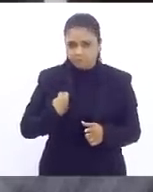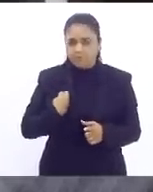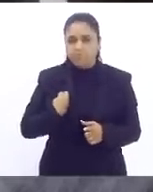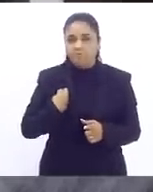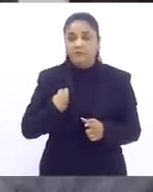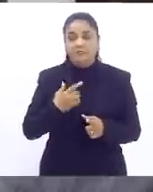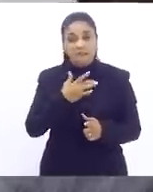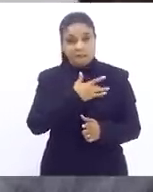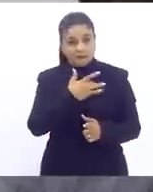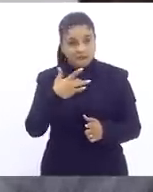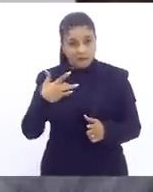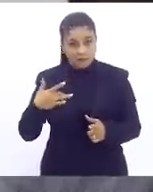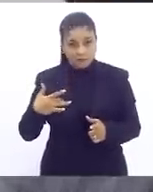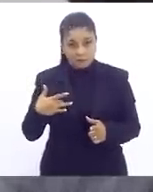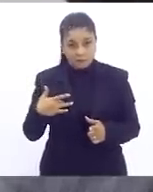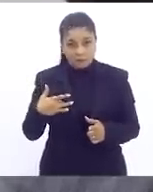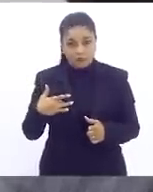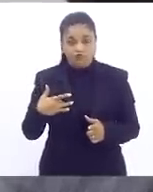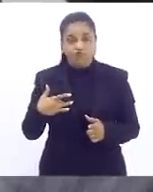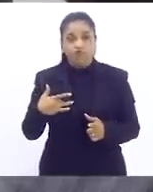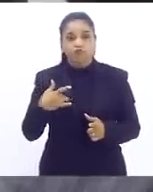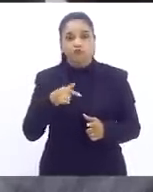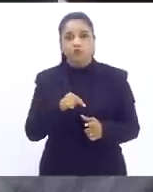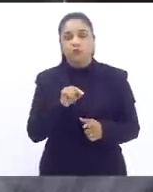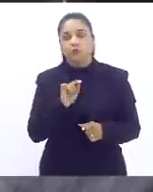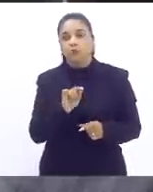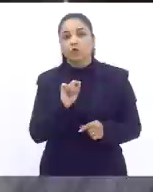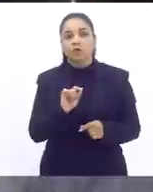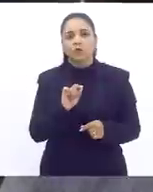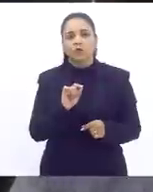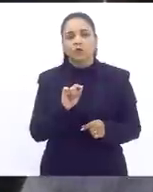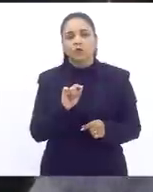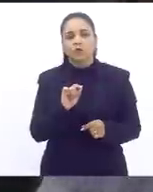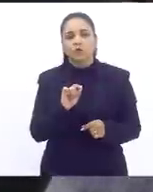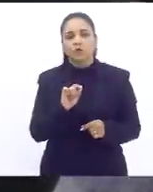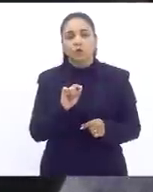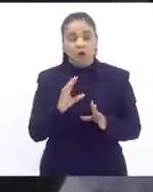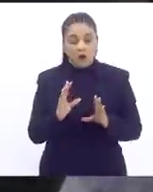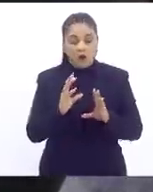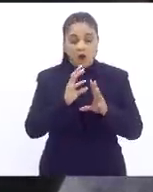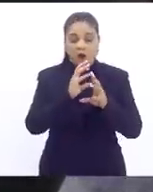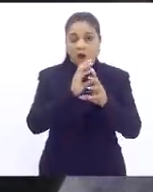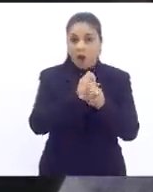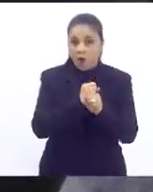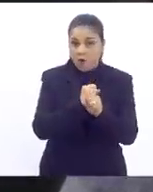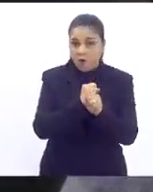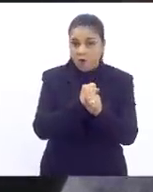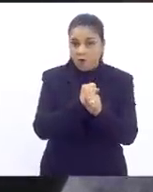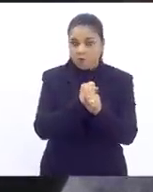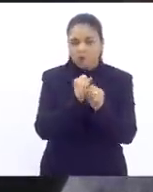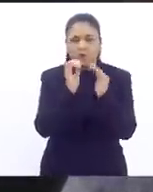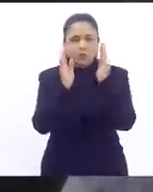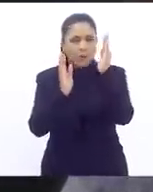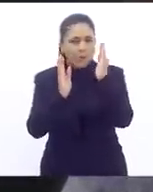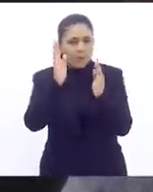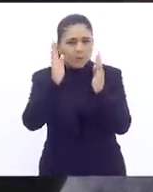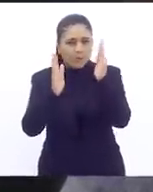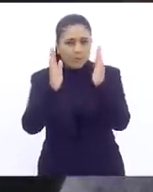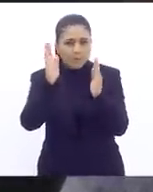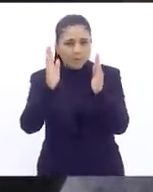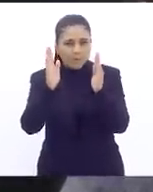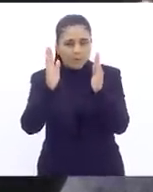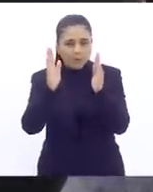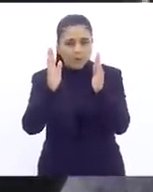na saúde que diz respeito a o cálculo né Desse período entre